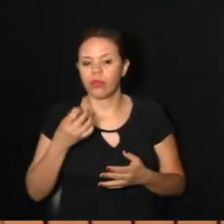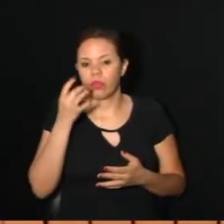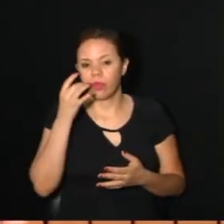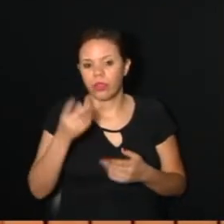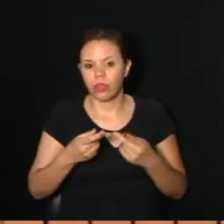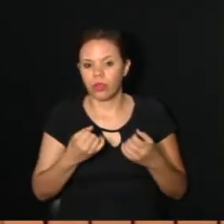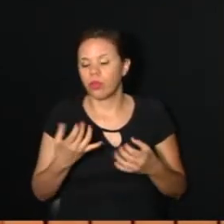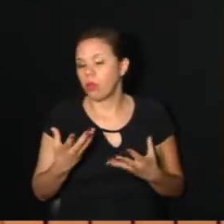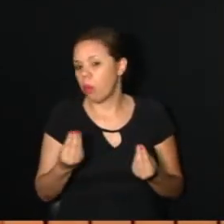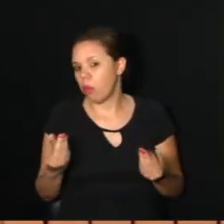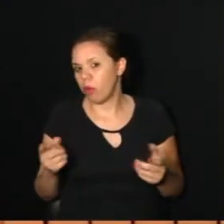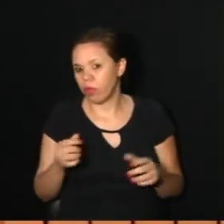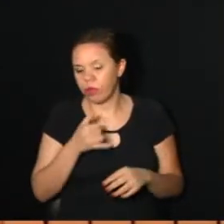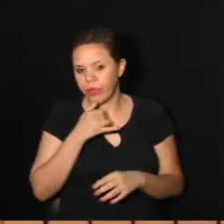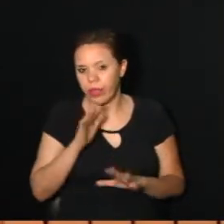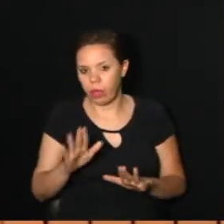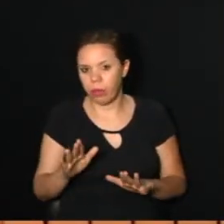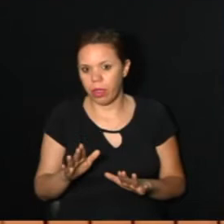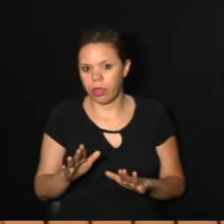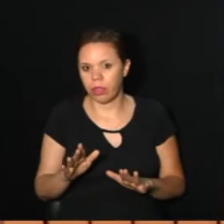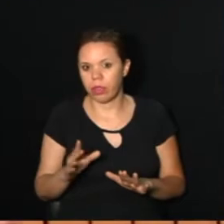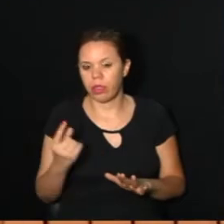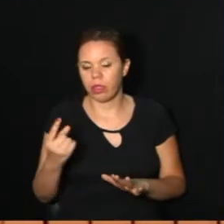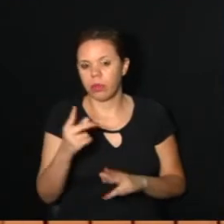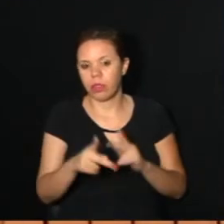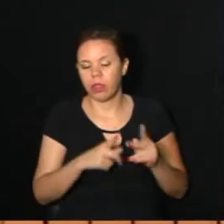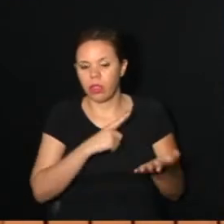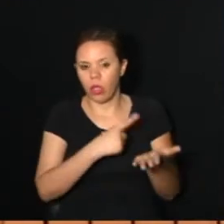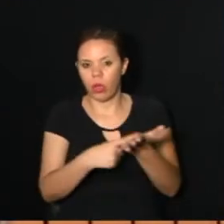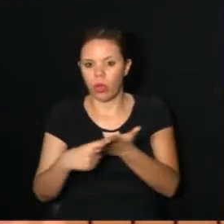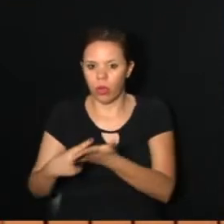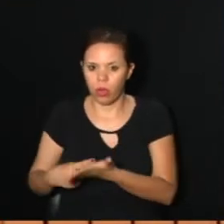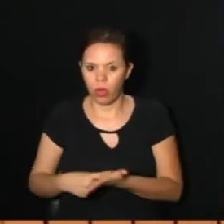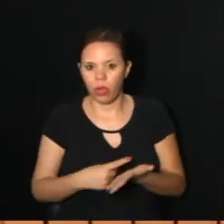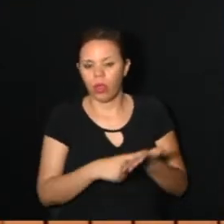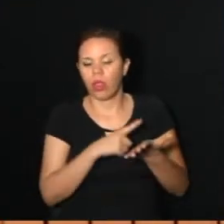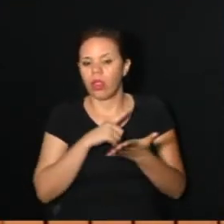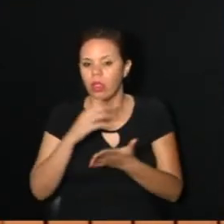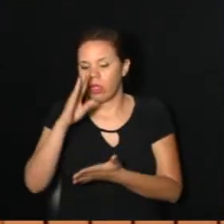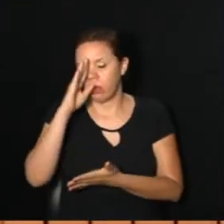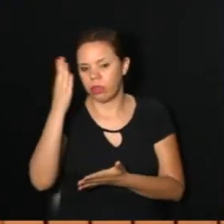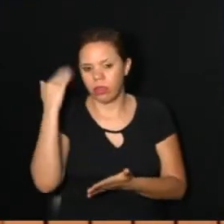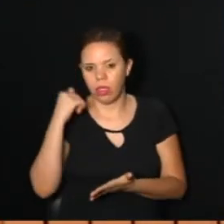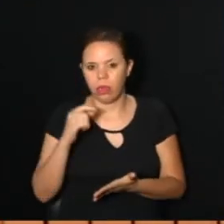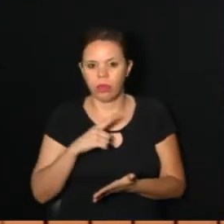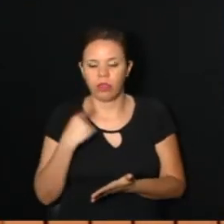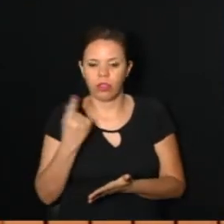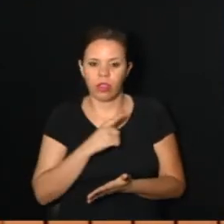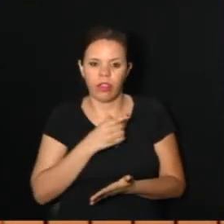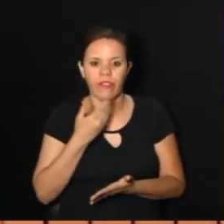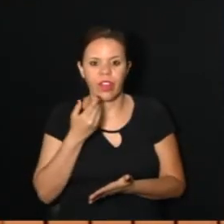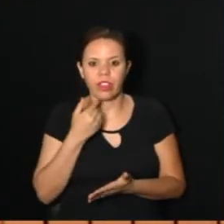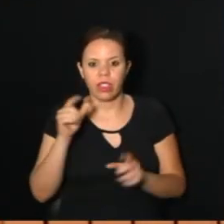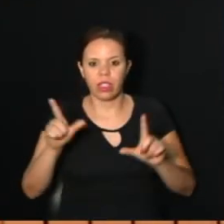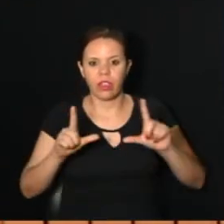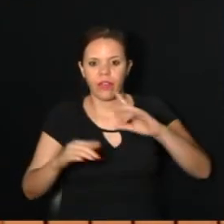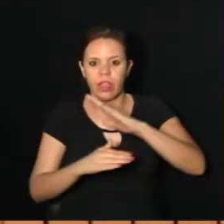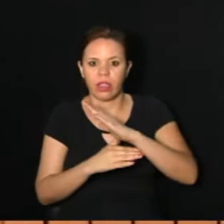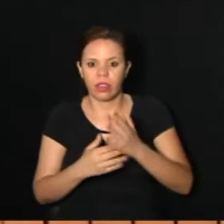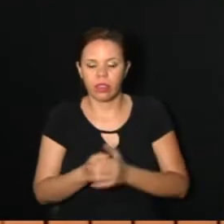não é muito, poderia ser maior, mas cada um tem seus compromissos, cada um tem as suas prioridades, e nós temos a facilidade da TV